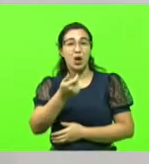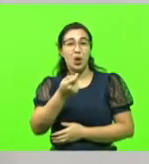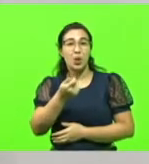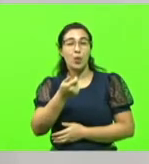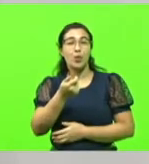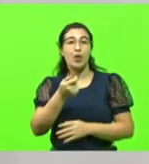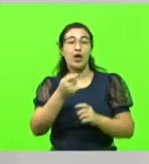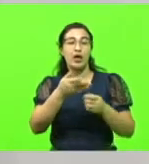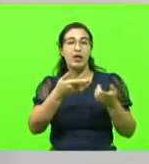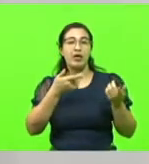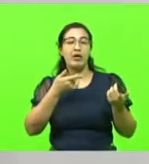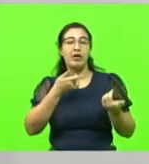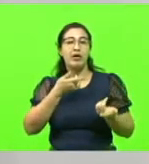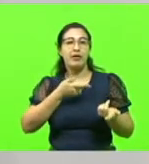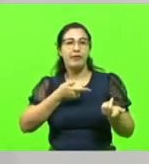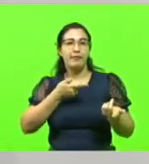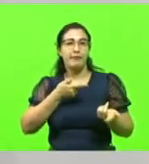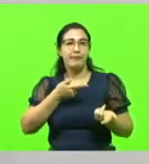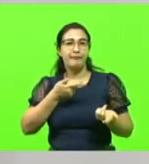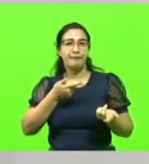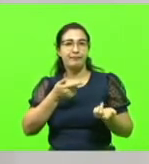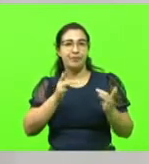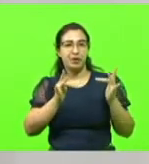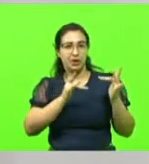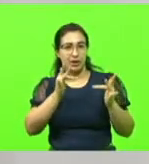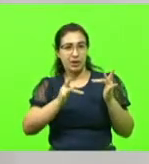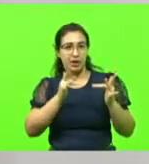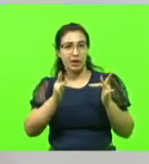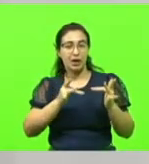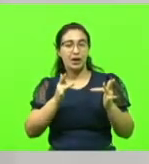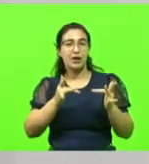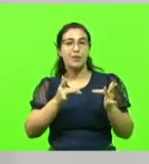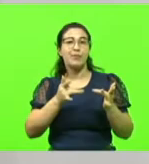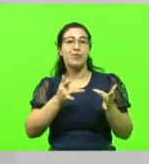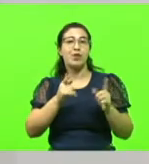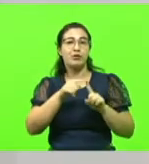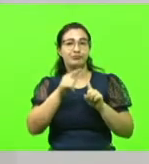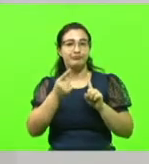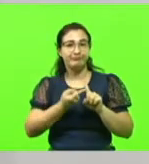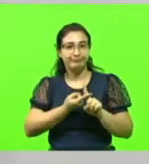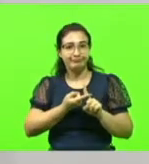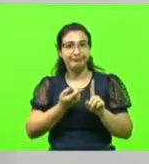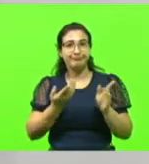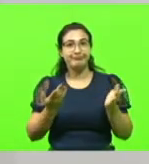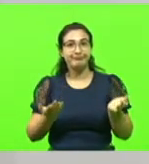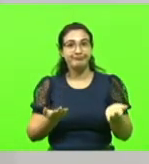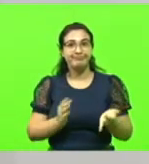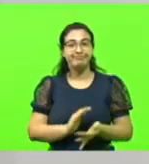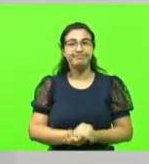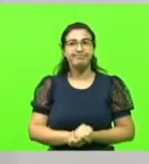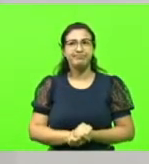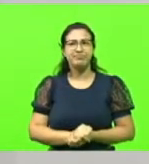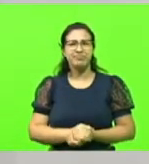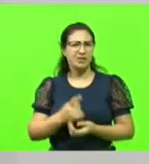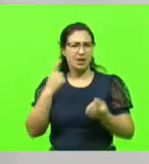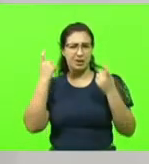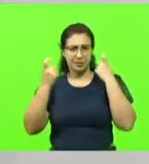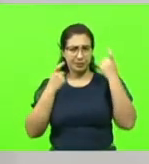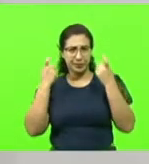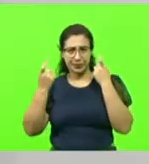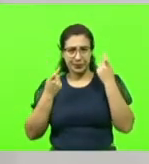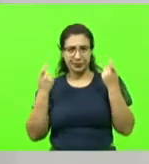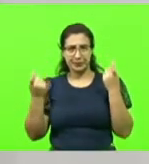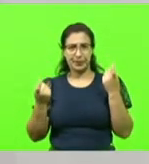tiroteio em Florianópolis ia ser pai. Mas será que não se preocupam com